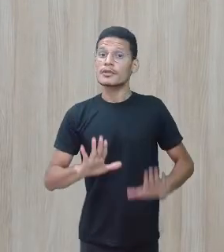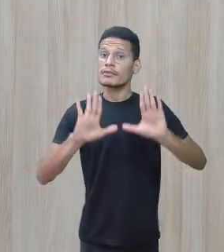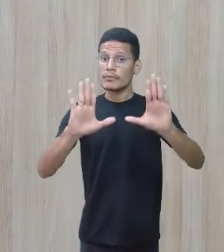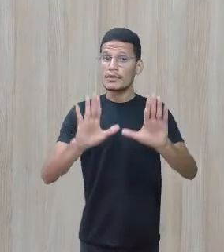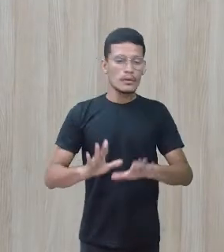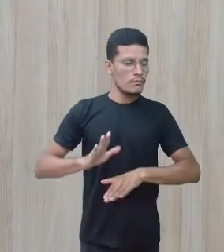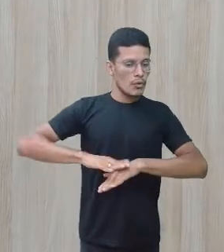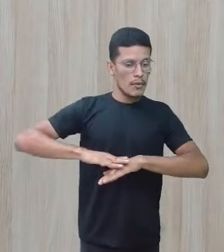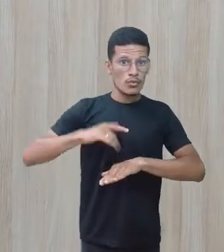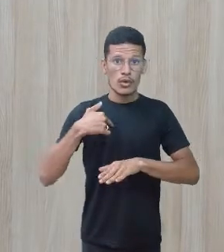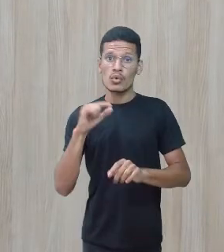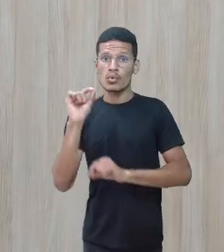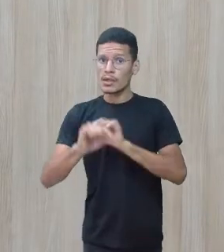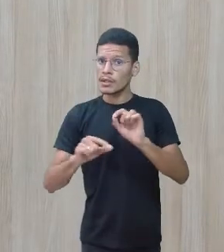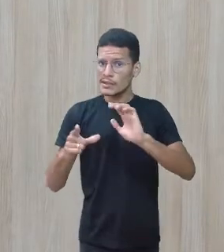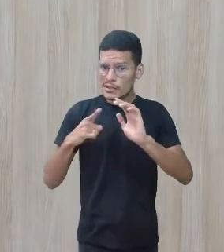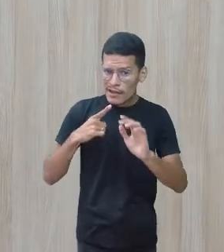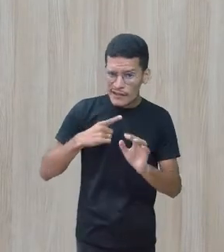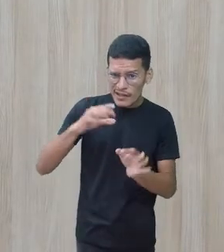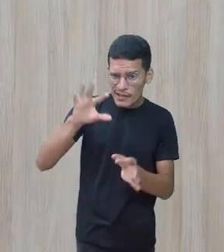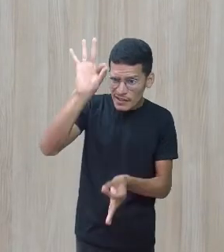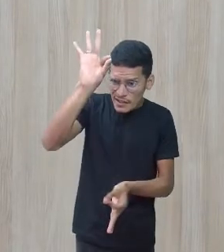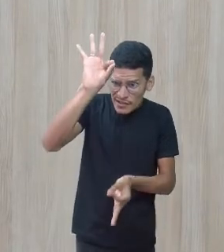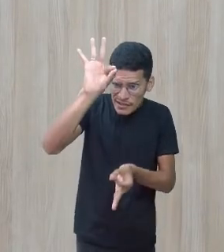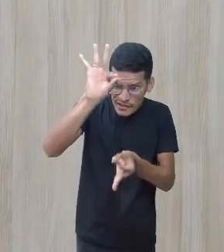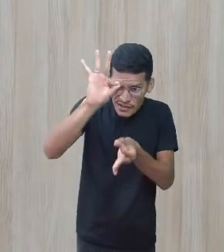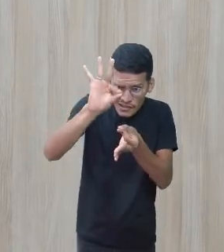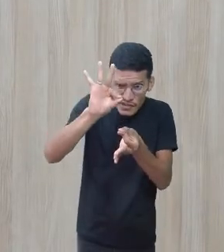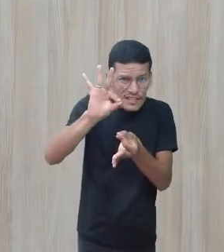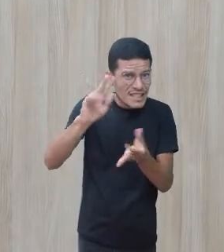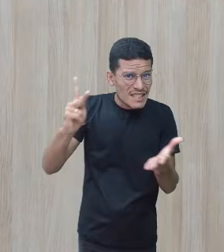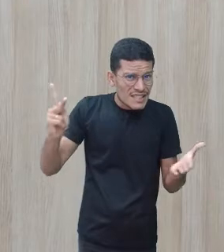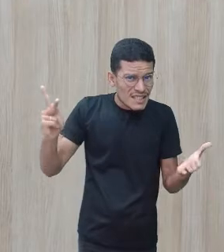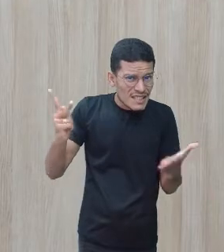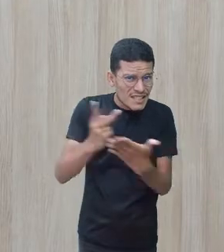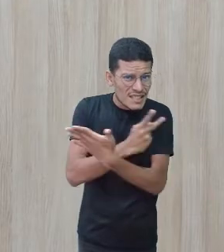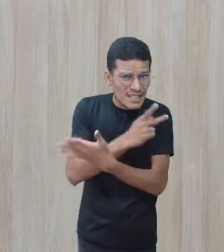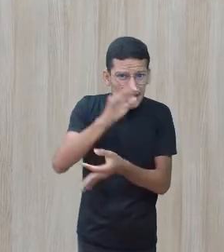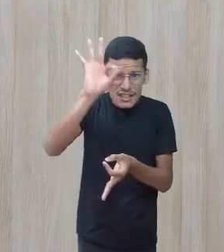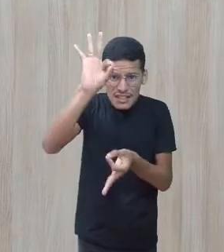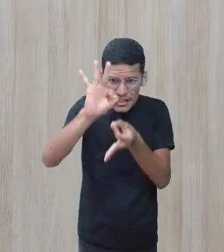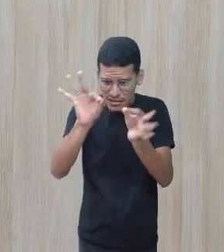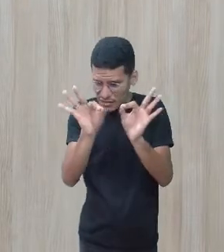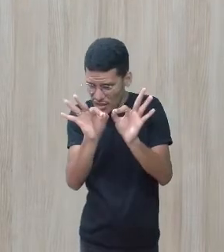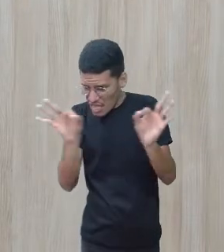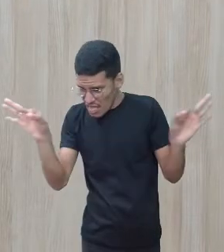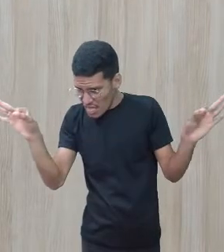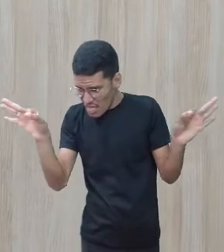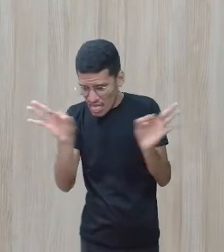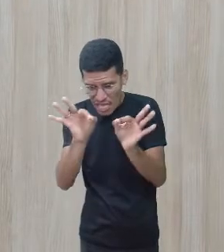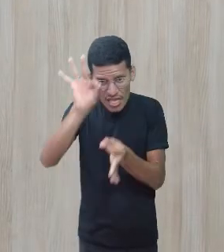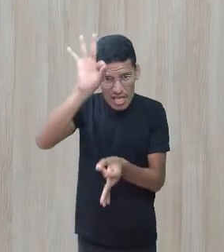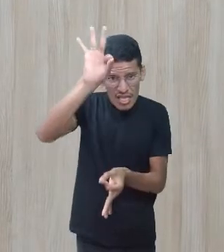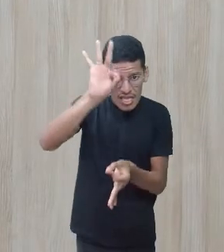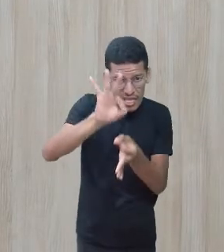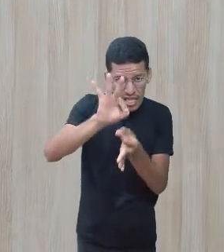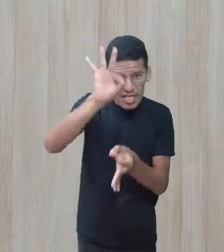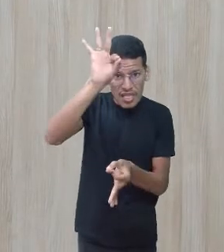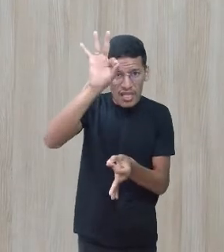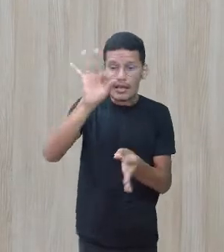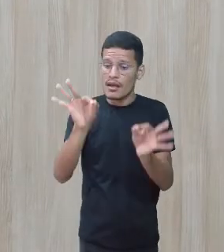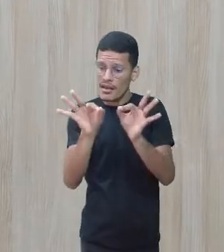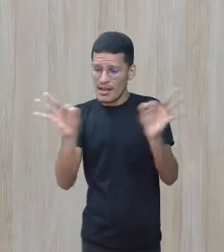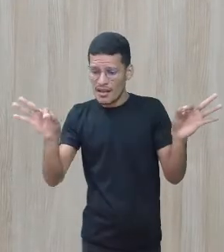determinado momento, a gente viu que existe uma ampliação de maneira a esticar somente a parte horizontal, né? E a parte vertical